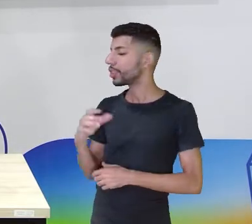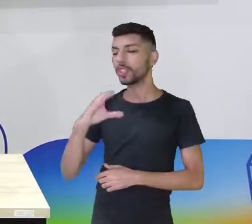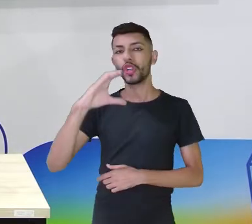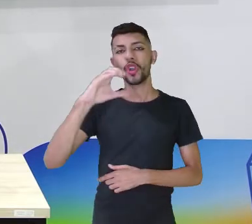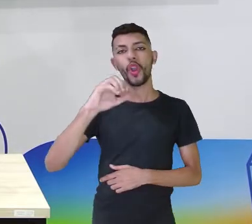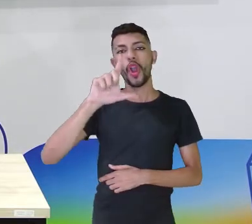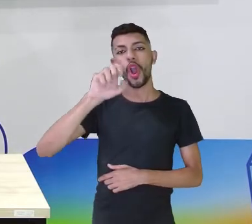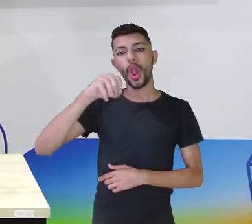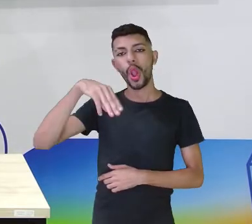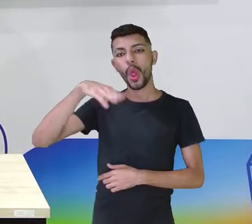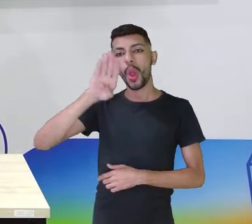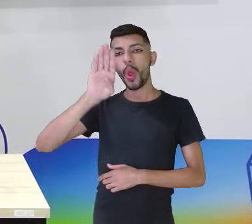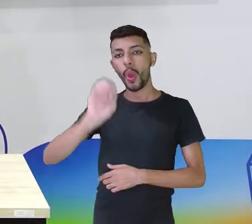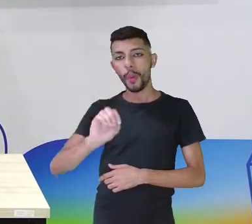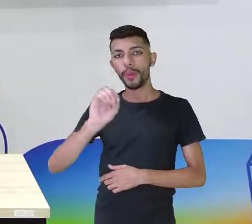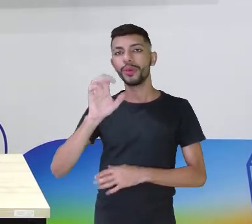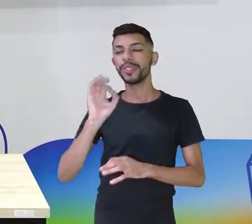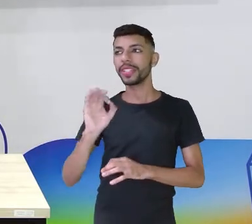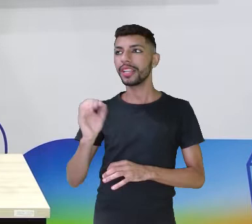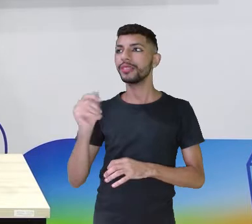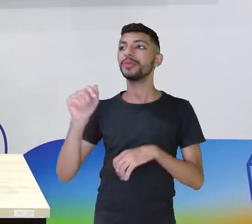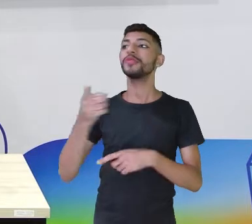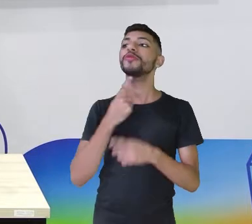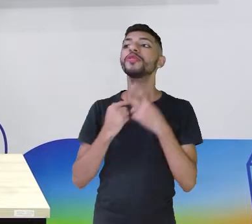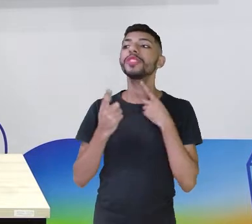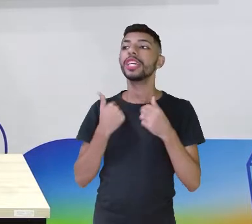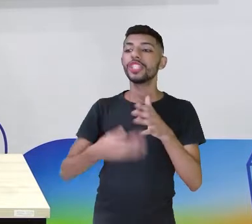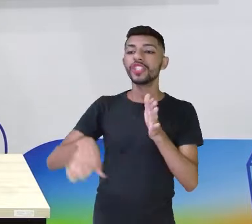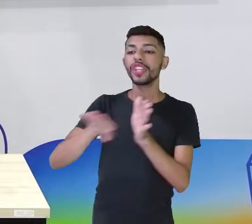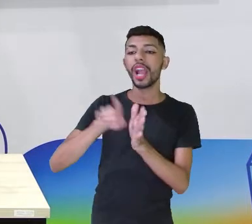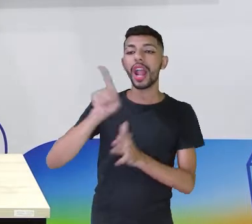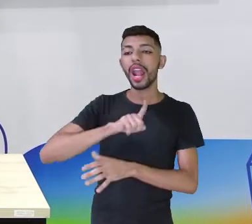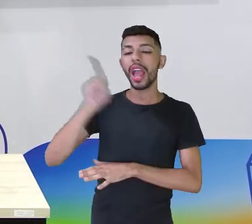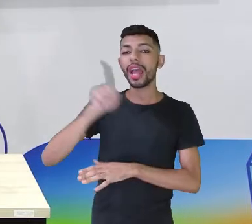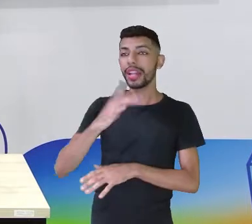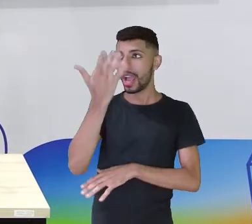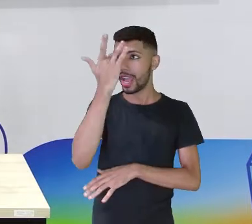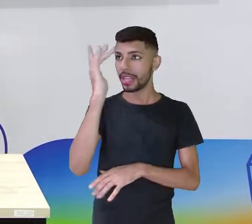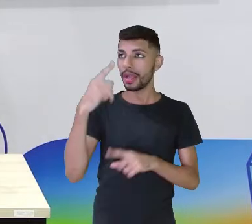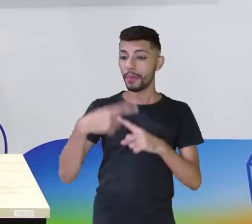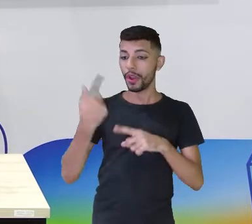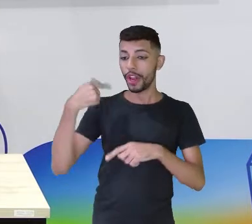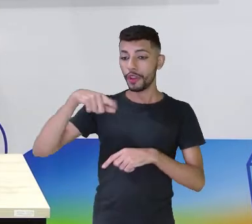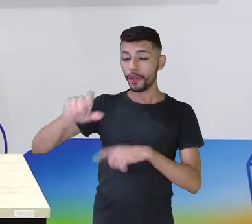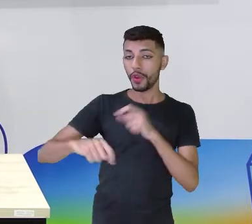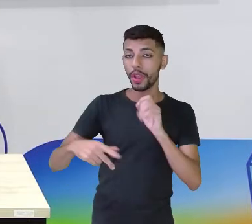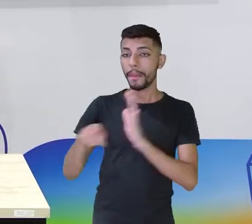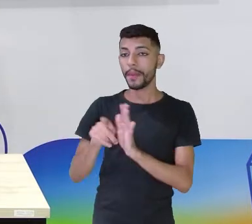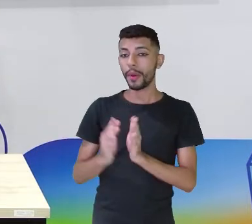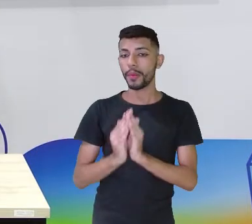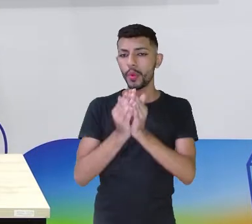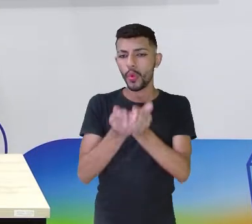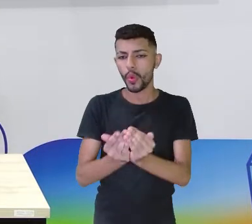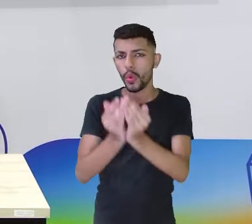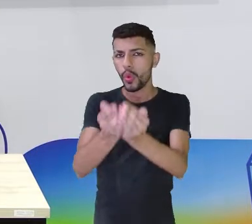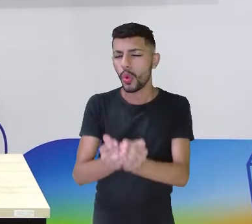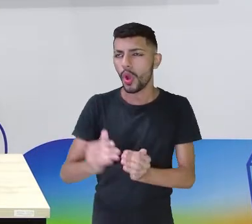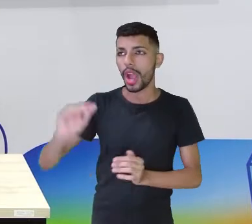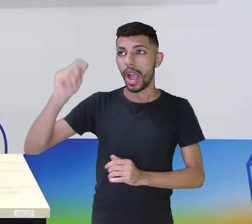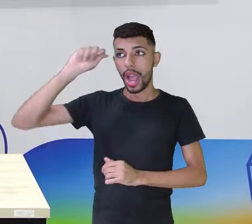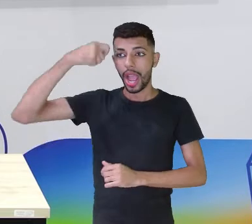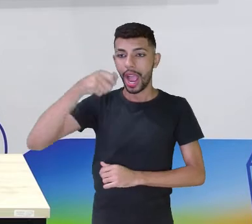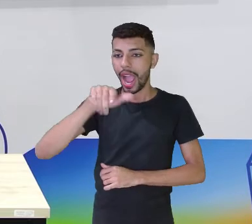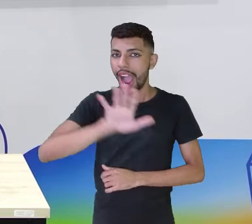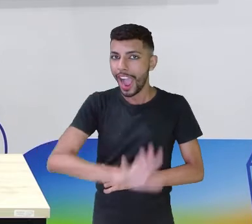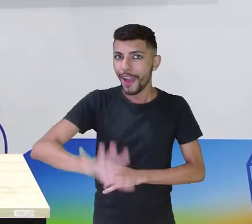Colombo, que ele quis chegar até a Índia, porque ele foi pelo continente africano. Aí ele sabia que